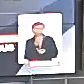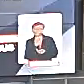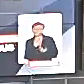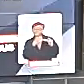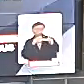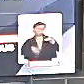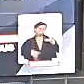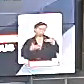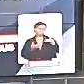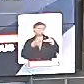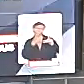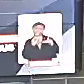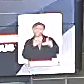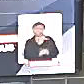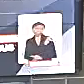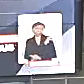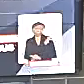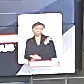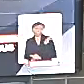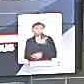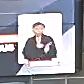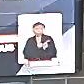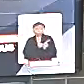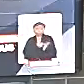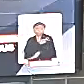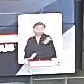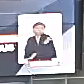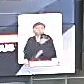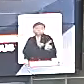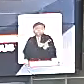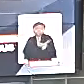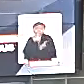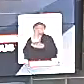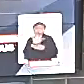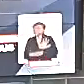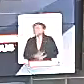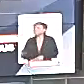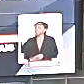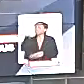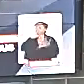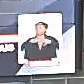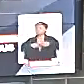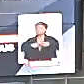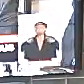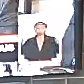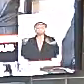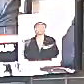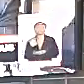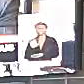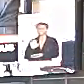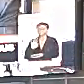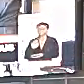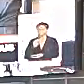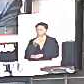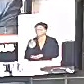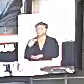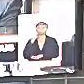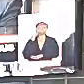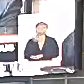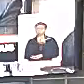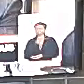fiscais para fiscalizar o estado inteiro Então me comprometi e aqui com certeza o Betão e os outros deputados apoiarão